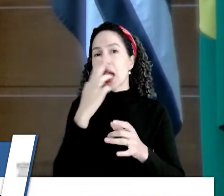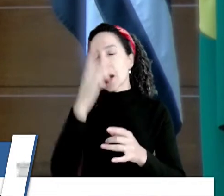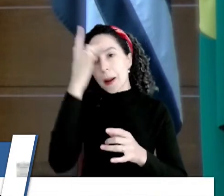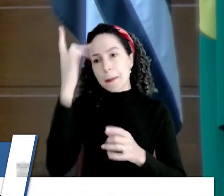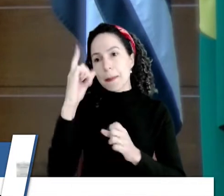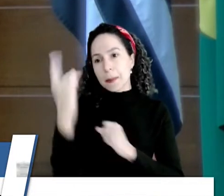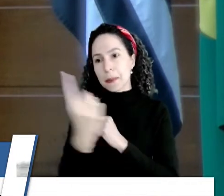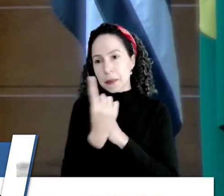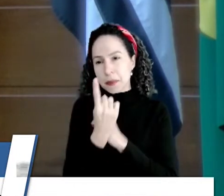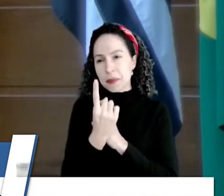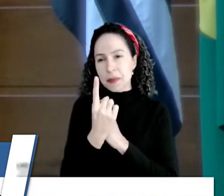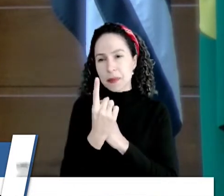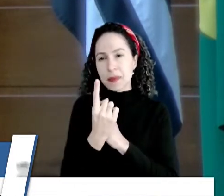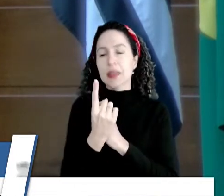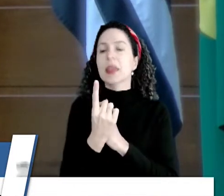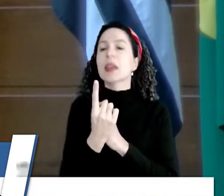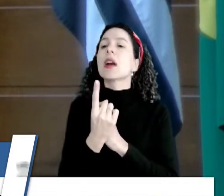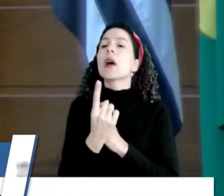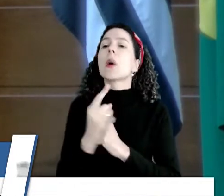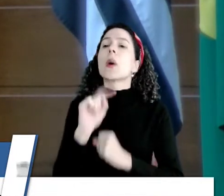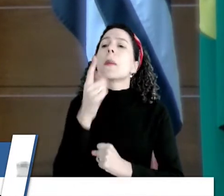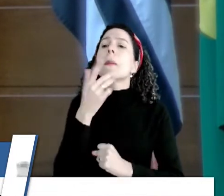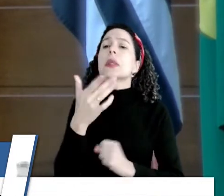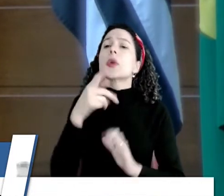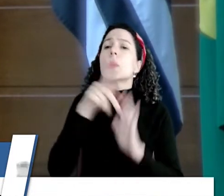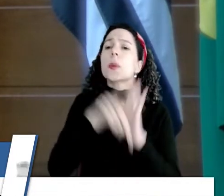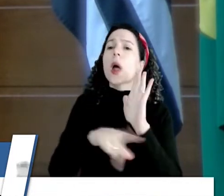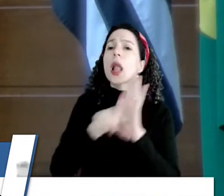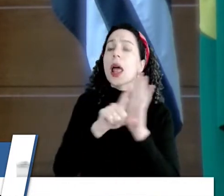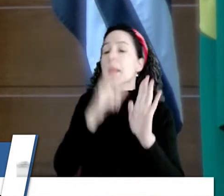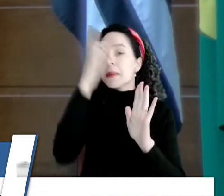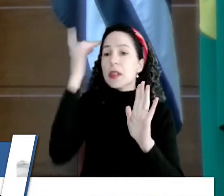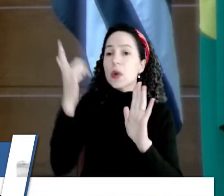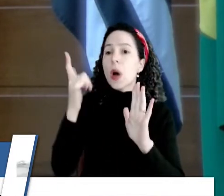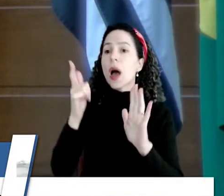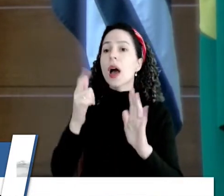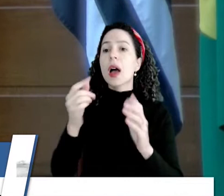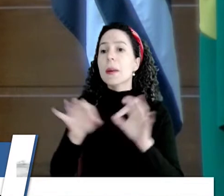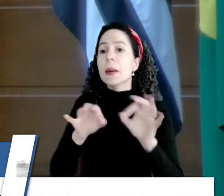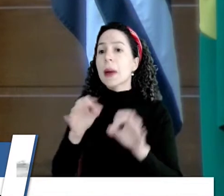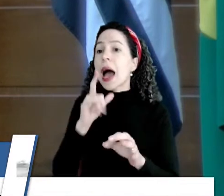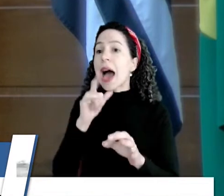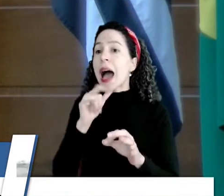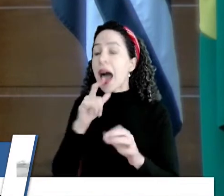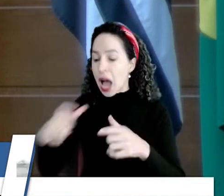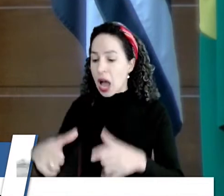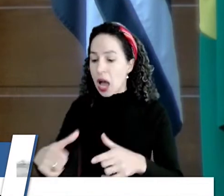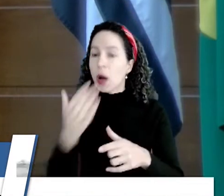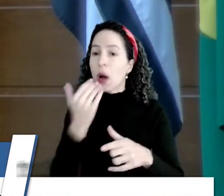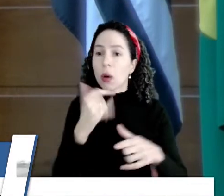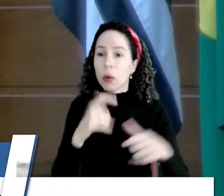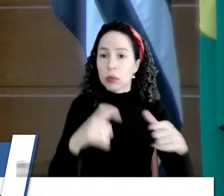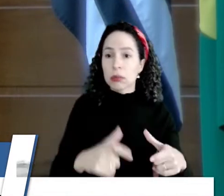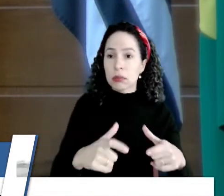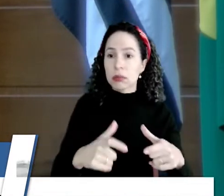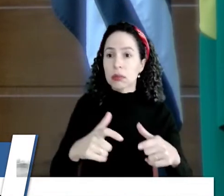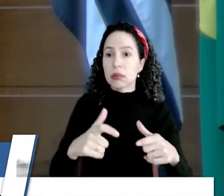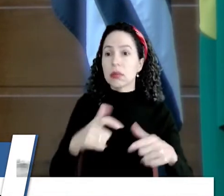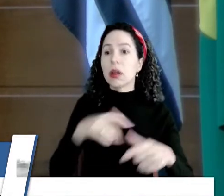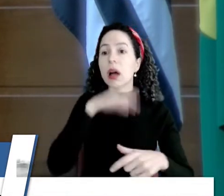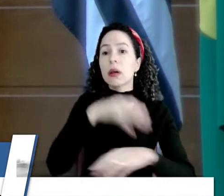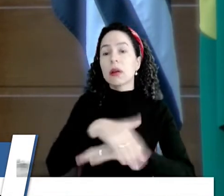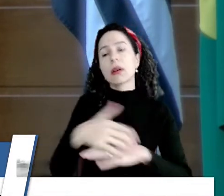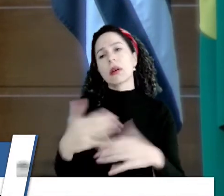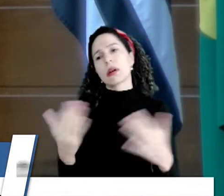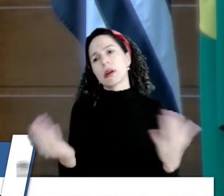não colocar água e comida na porta de suas casas para os animais de rua. Oh, é uma coisa tão simples, se você não gosta, você não